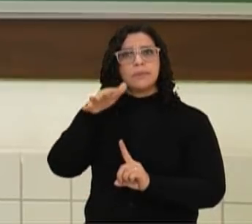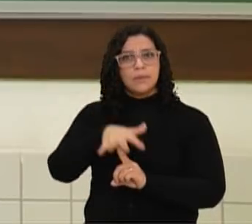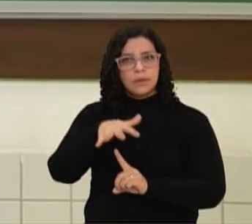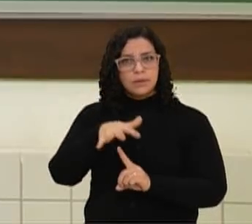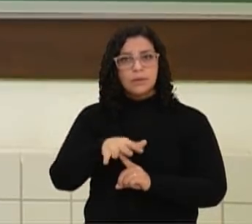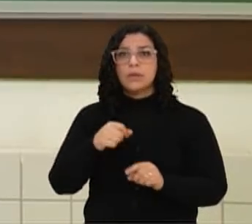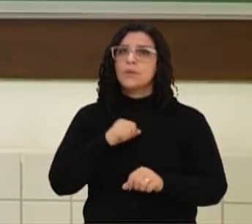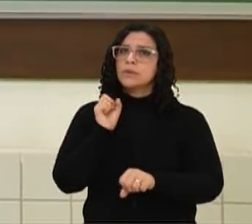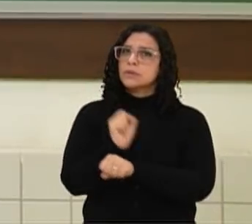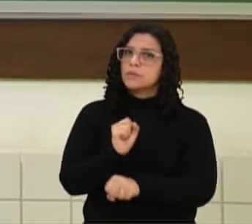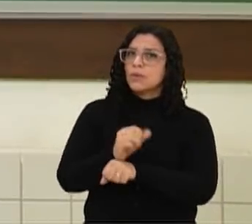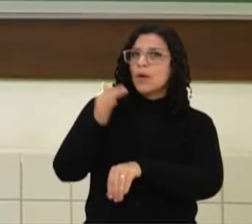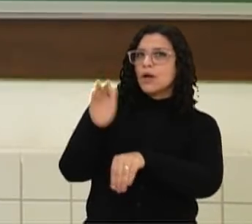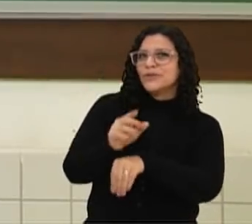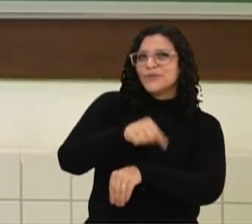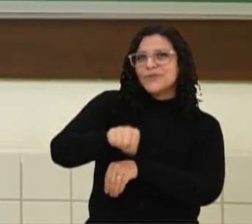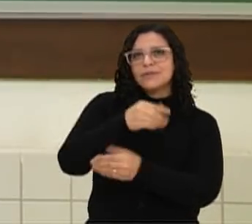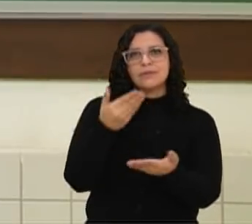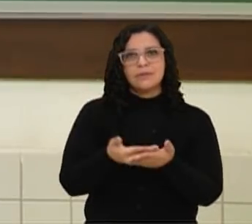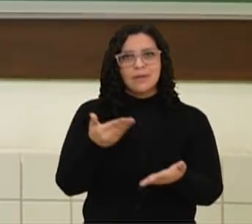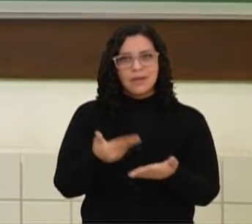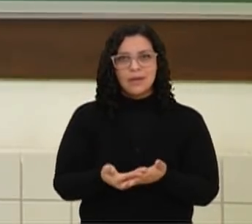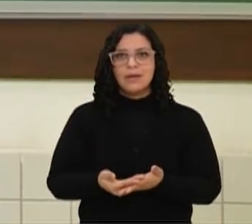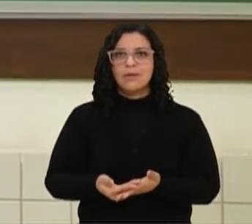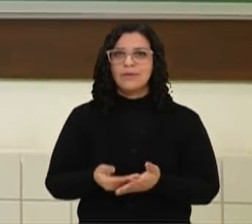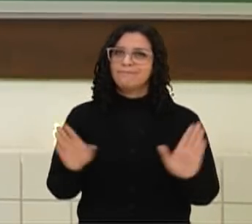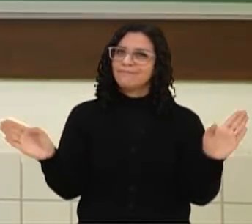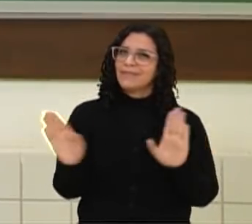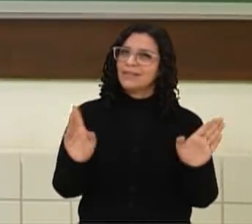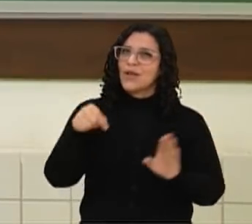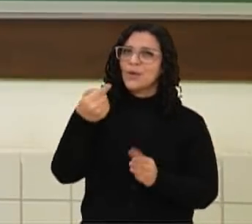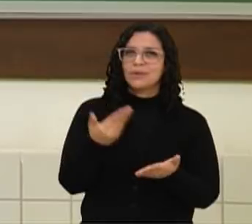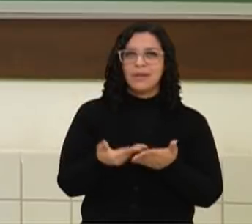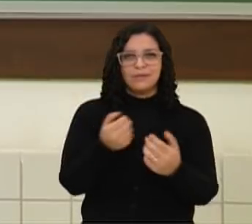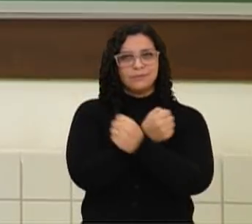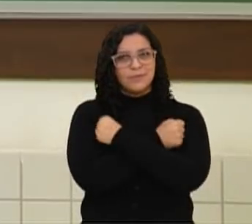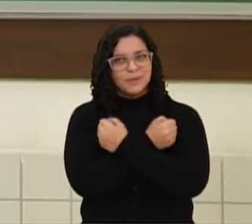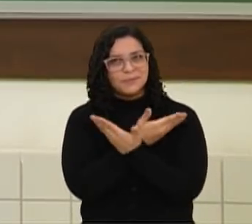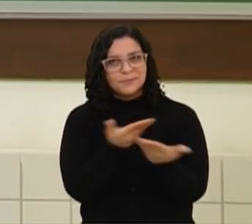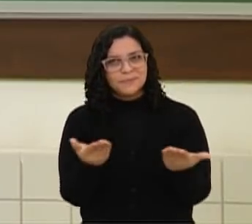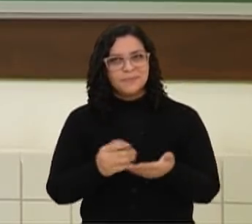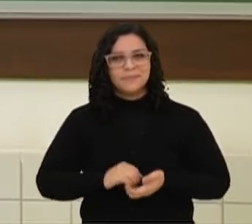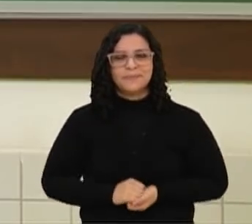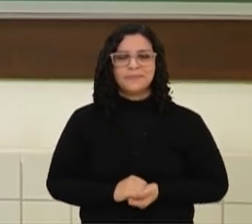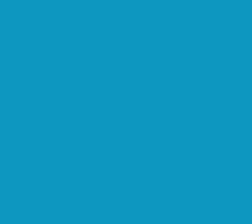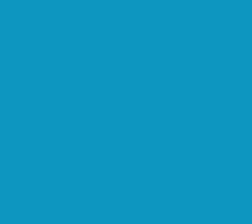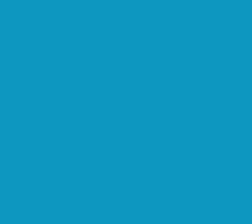Paraná. Espero ter contribuído na aula de hoje com vocês. Até a próxima aula. Um abraço a todos.